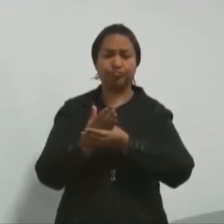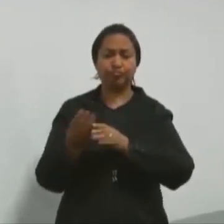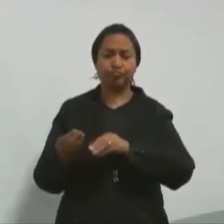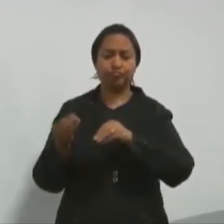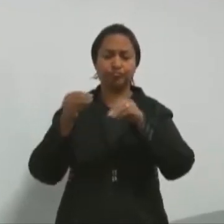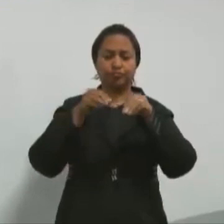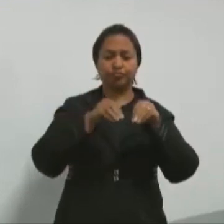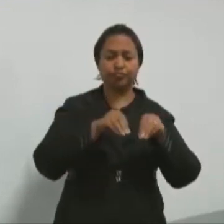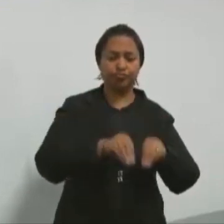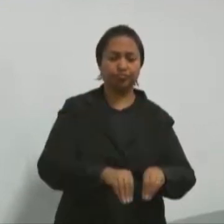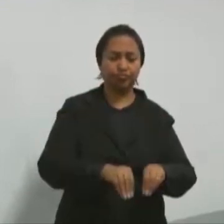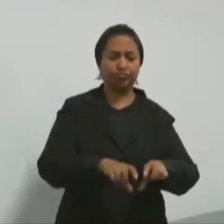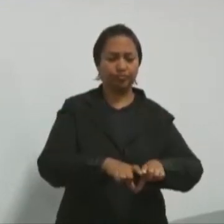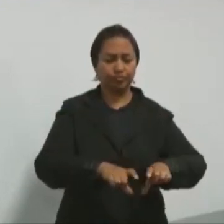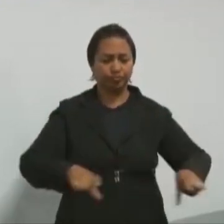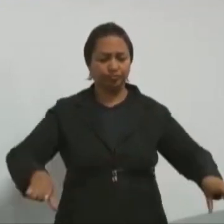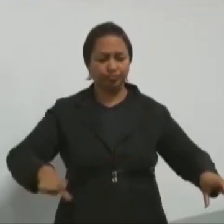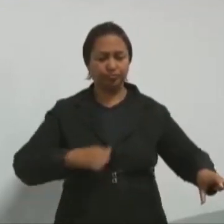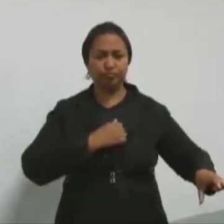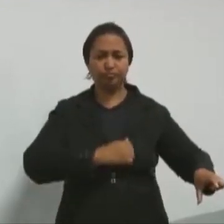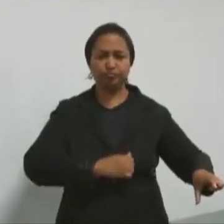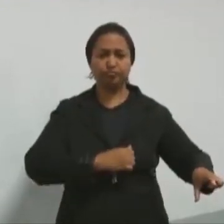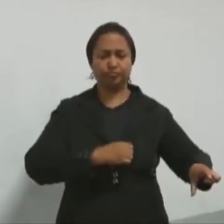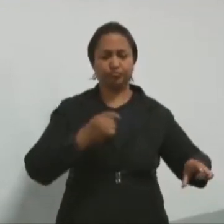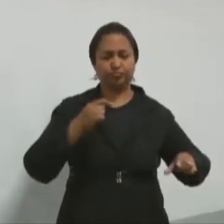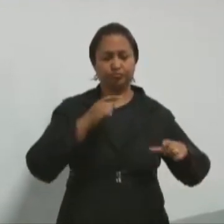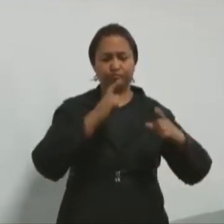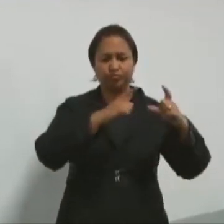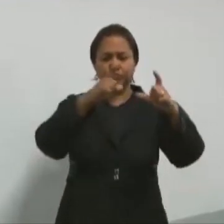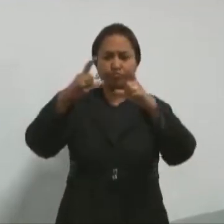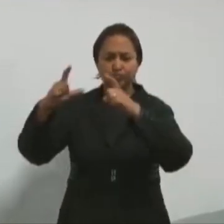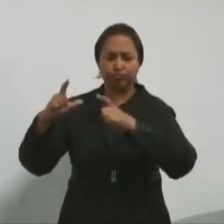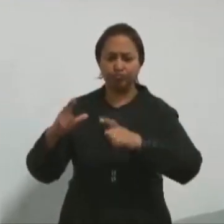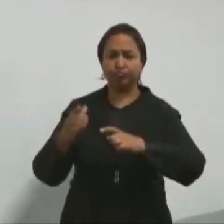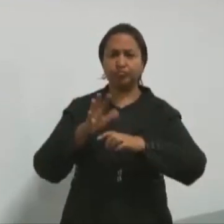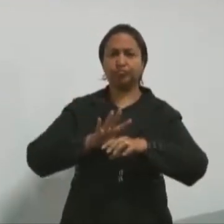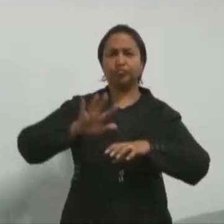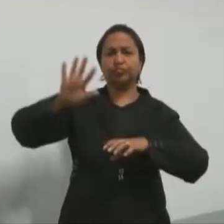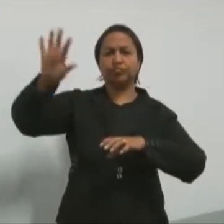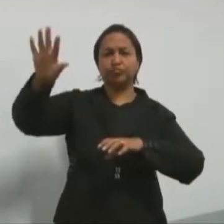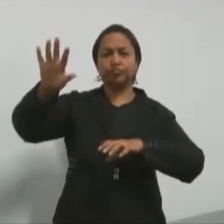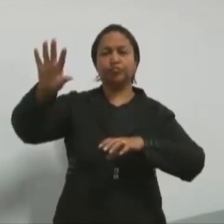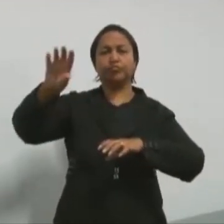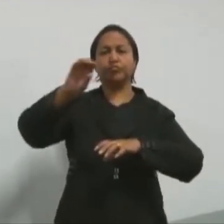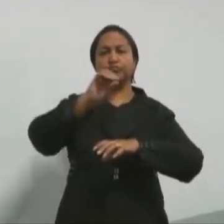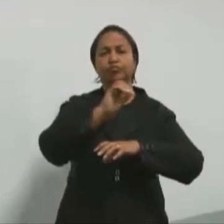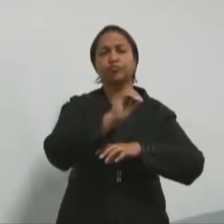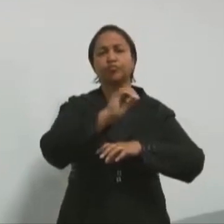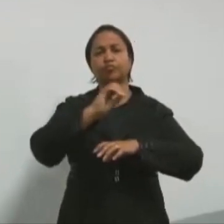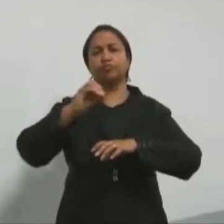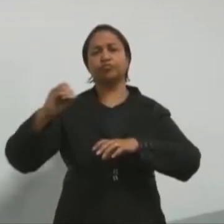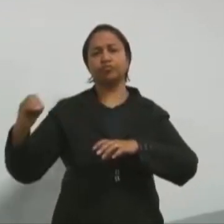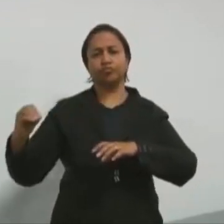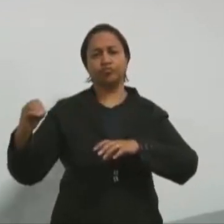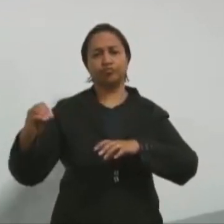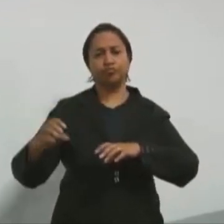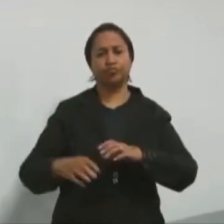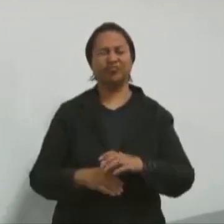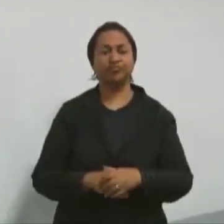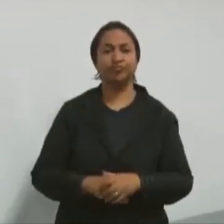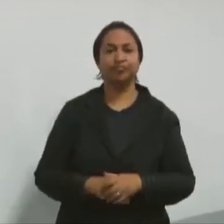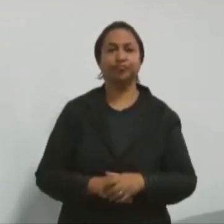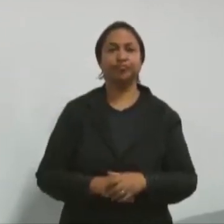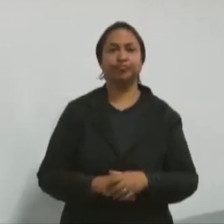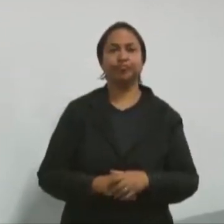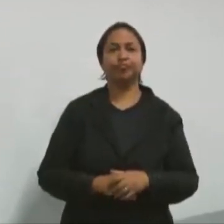dos bairros da região oeste que são os bairros adjacentes à apa do joão leite porque eu tô falando os vereadores